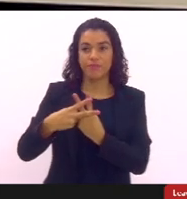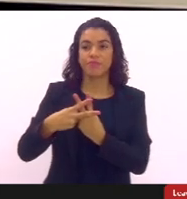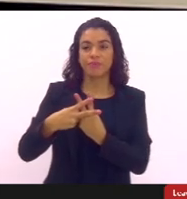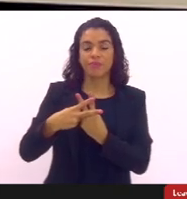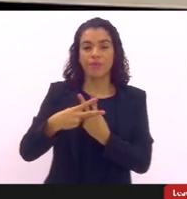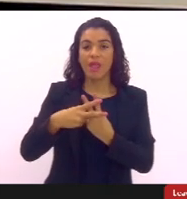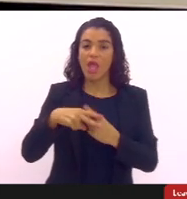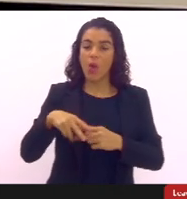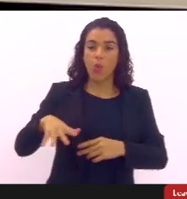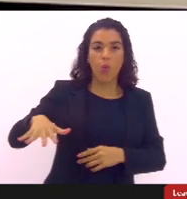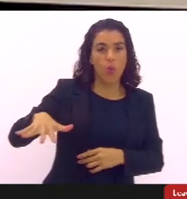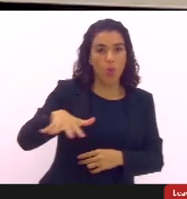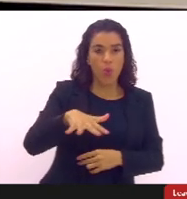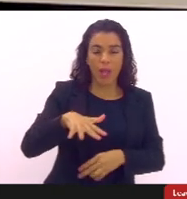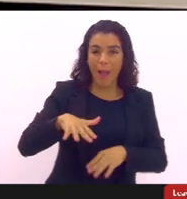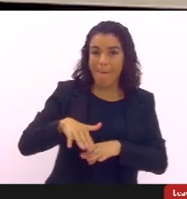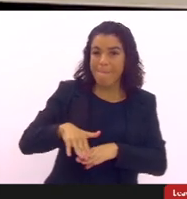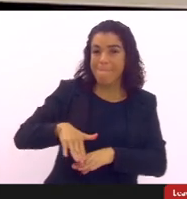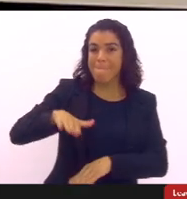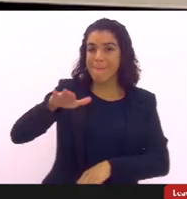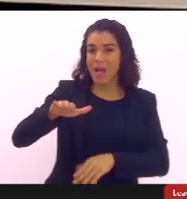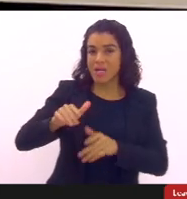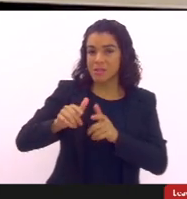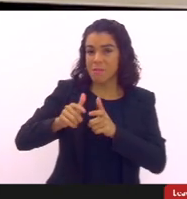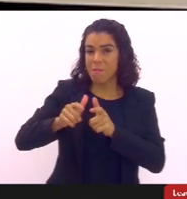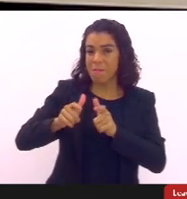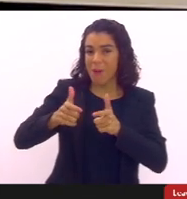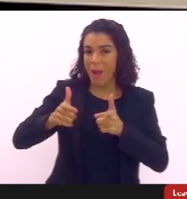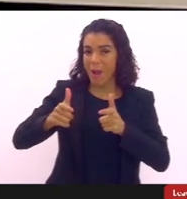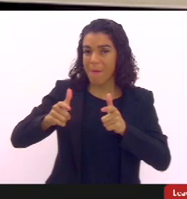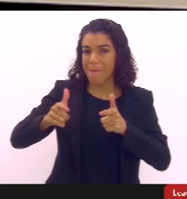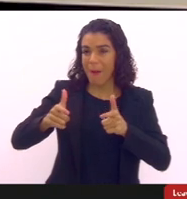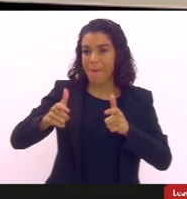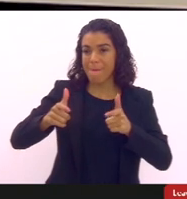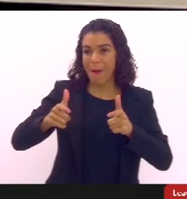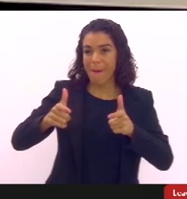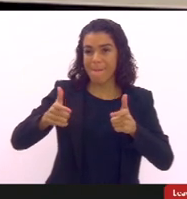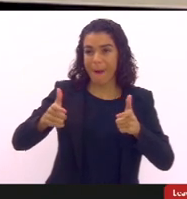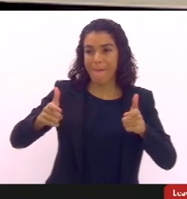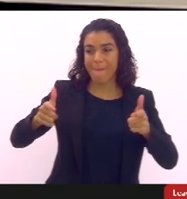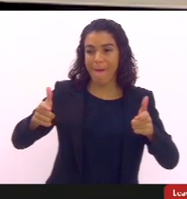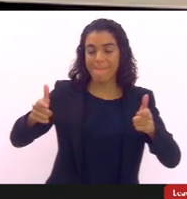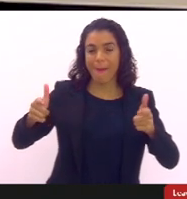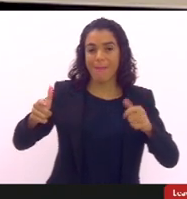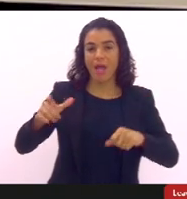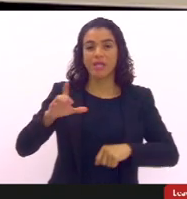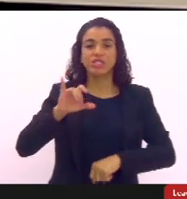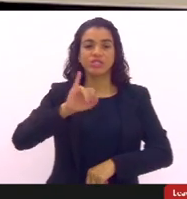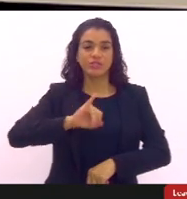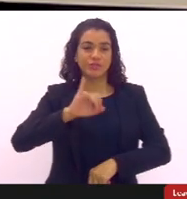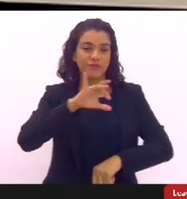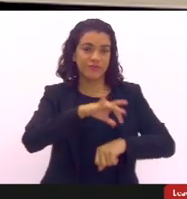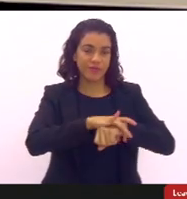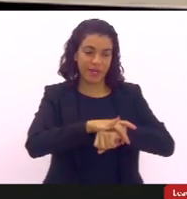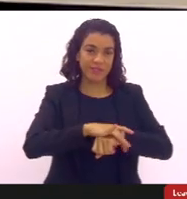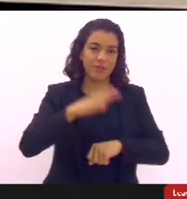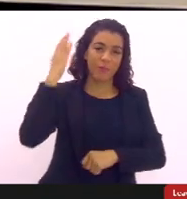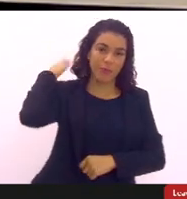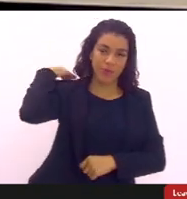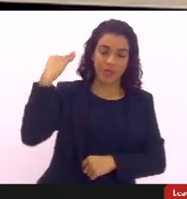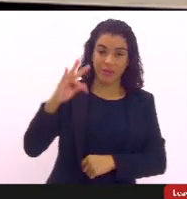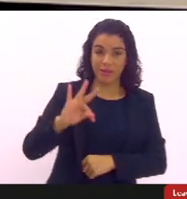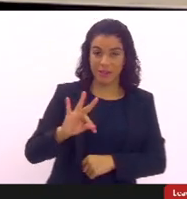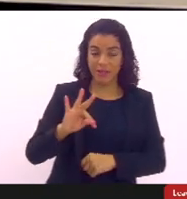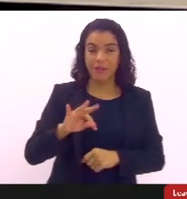um dos territórios que mais contribui para o agravamento da situação de tuberculose no estado do Rio de Janeiro, né?